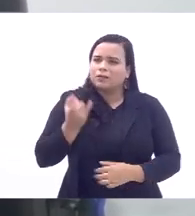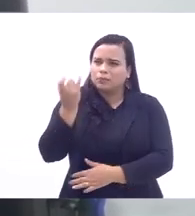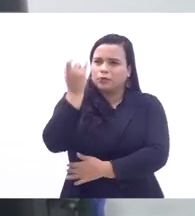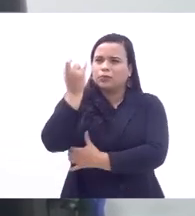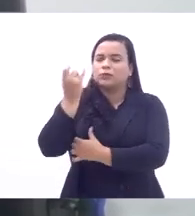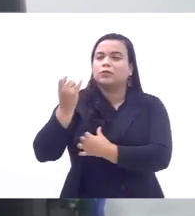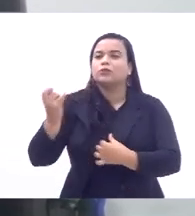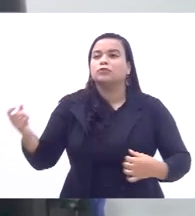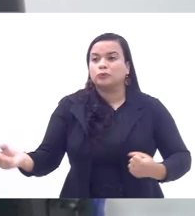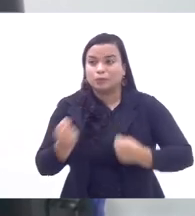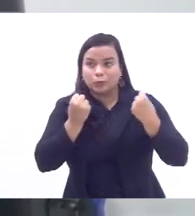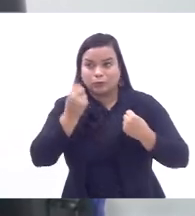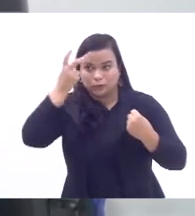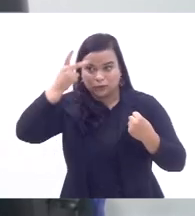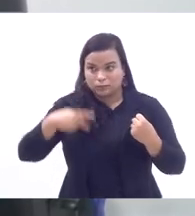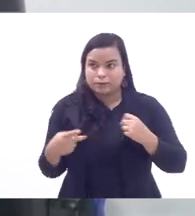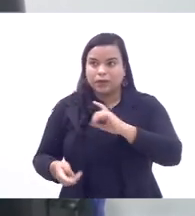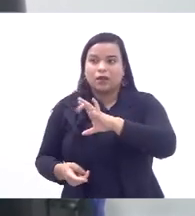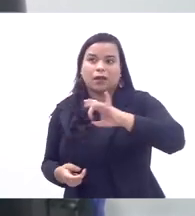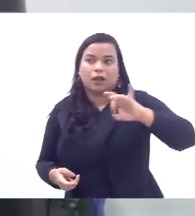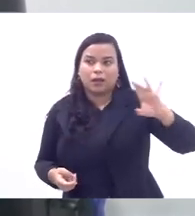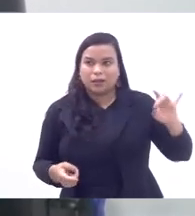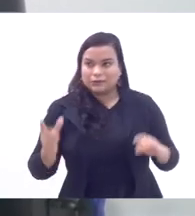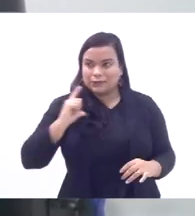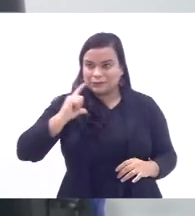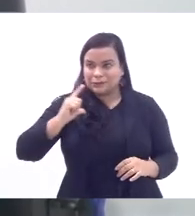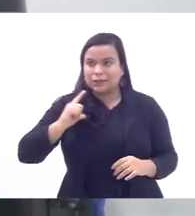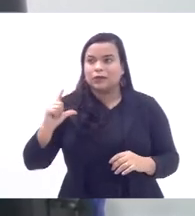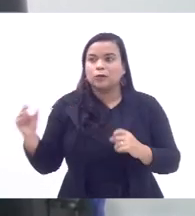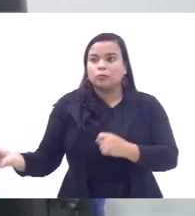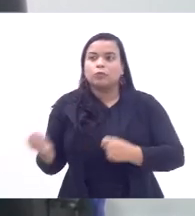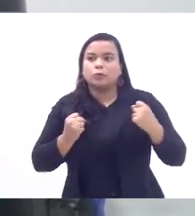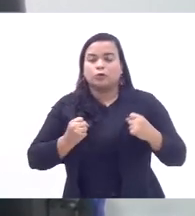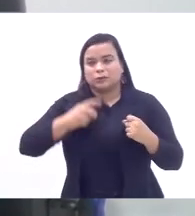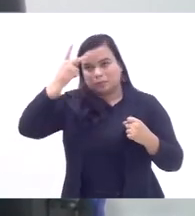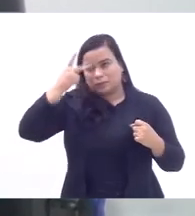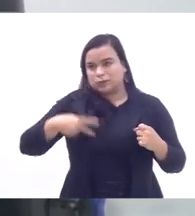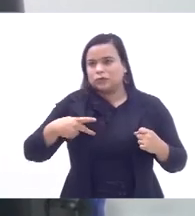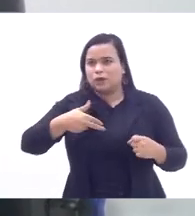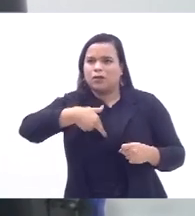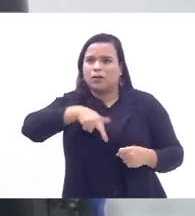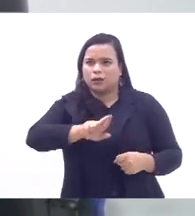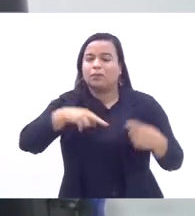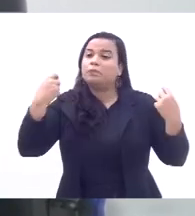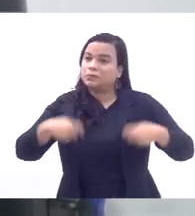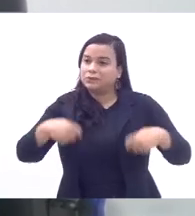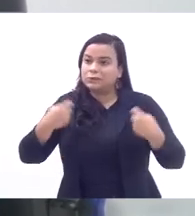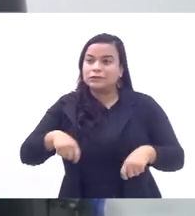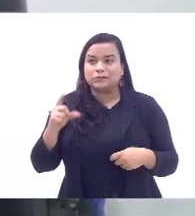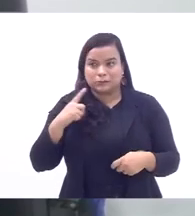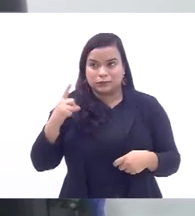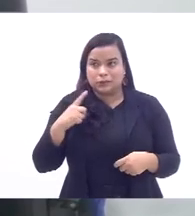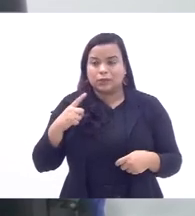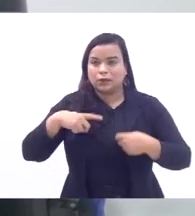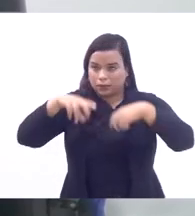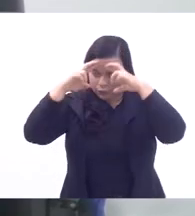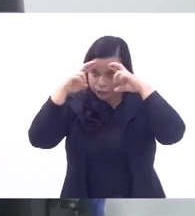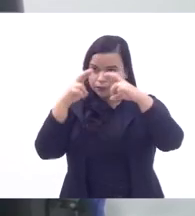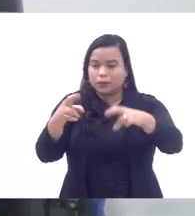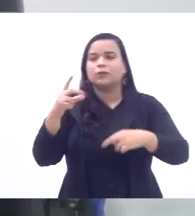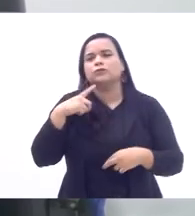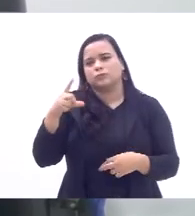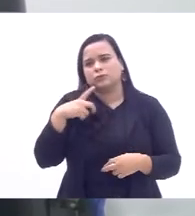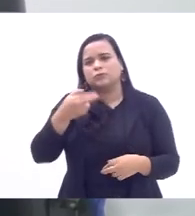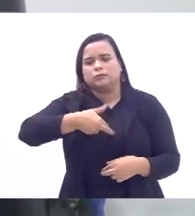poder pessoal que cada um busca, o poder pessoal que a nossa religião precisa, o respeito que a